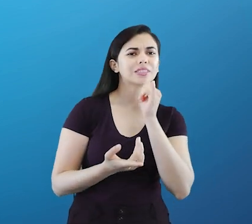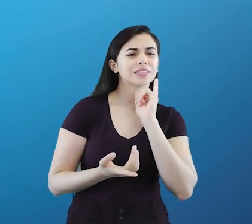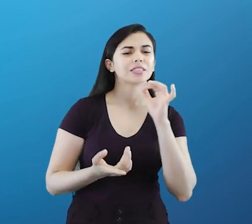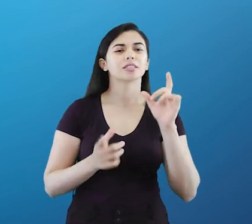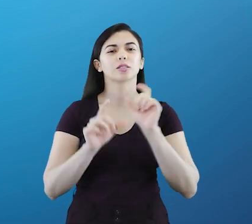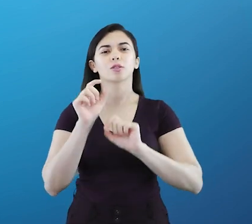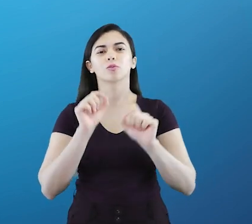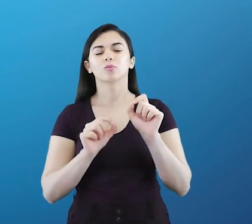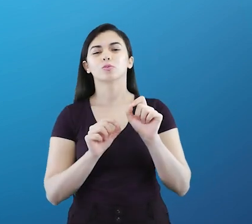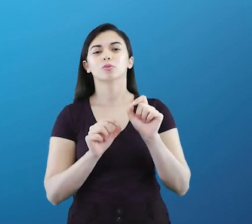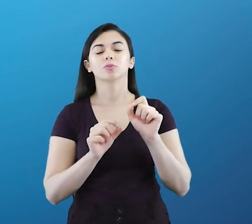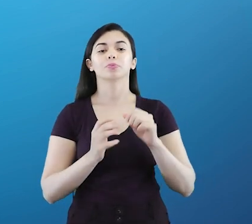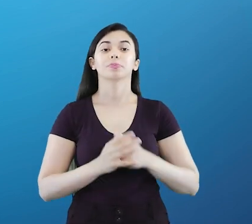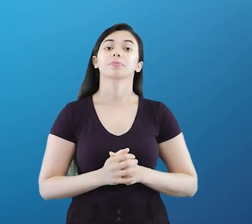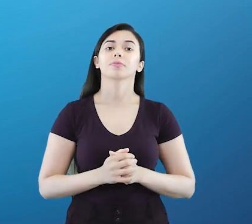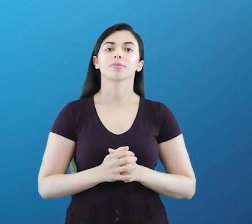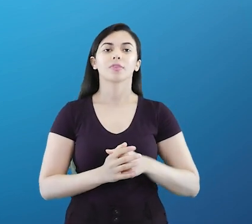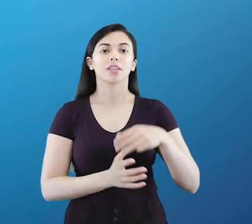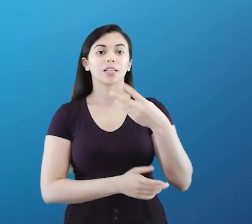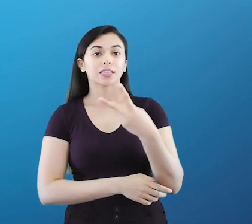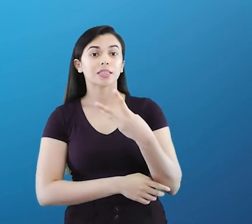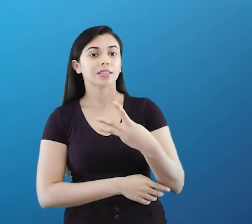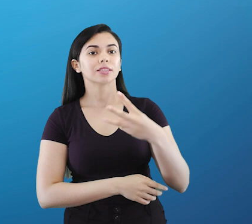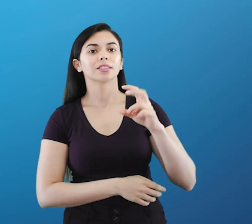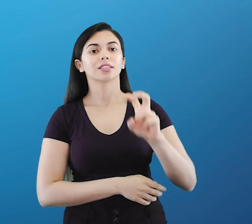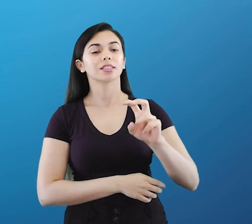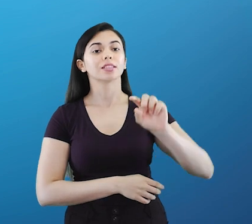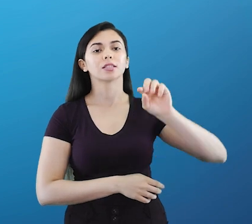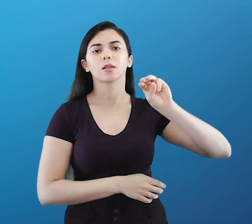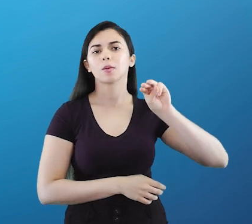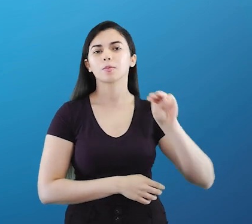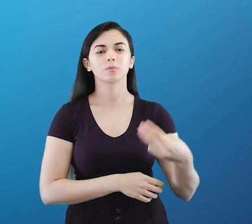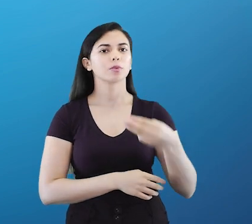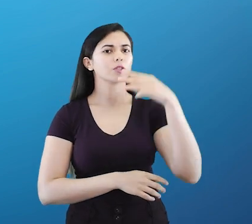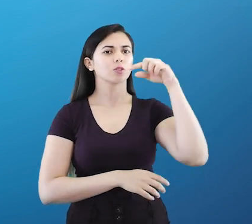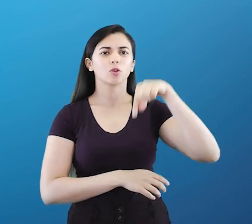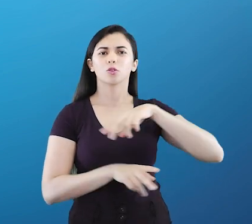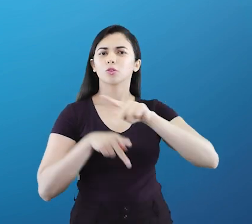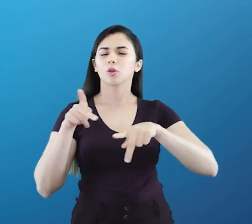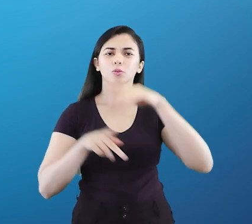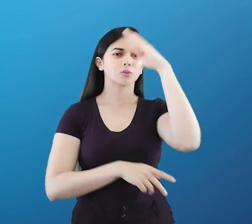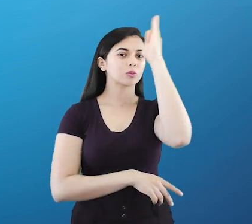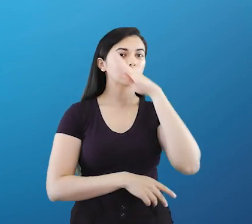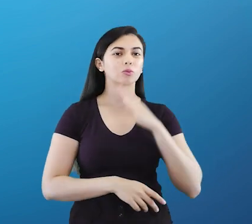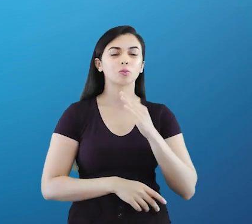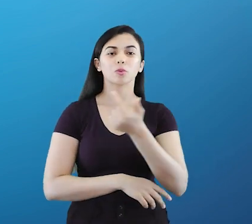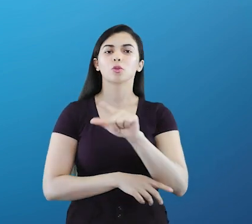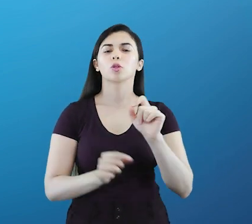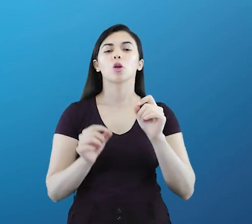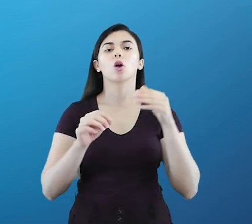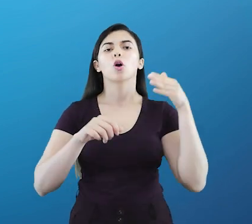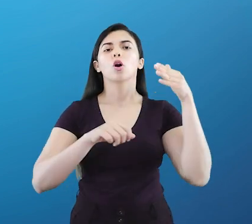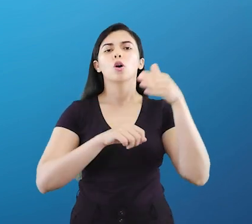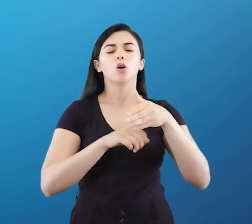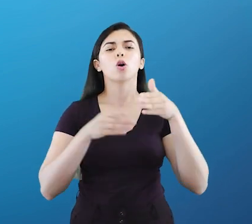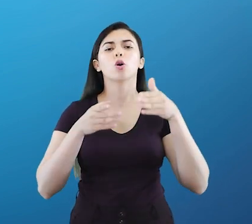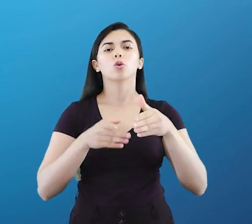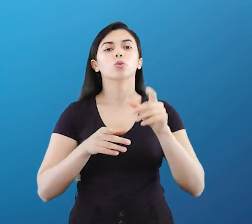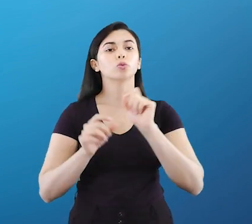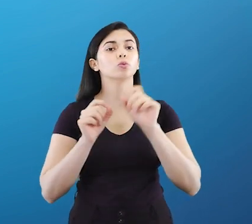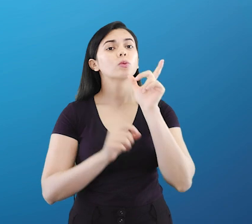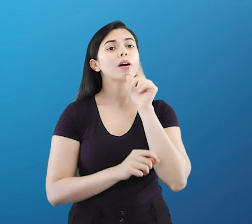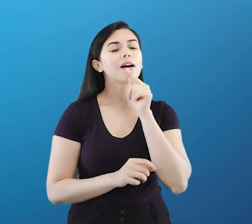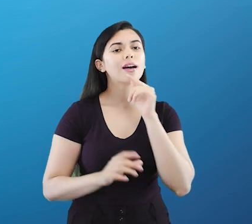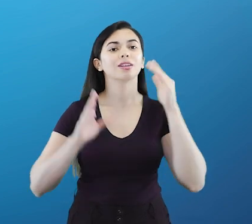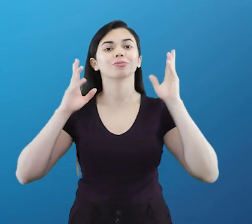preocupação. 35 milhões de brasileiros não têm acesso à água tratada e metade da população não tem acesso